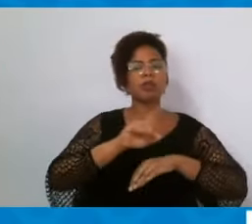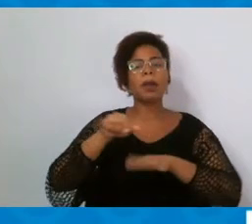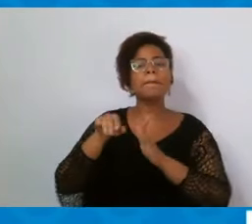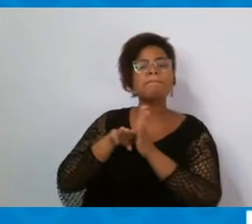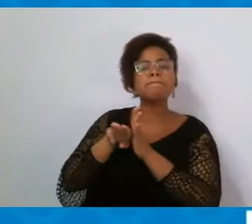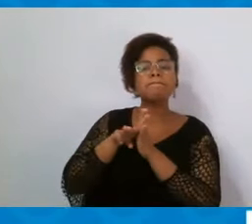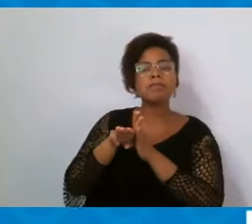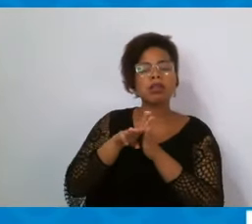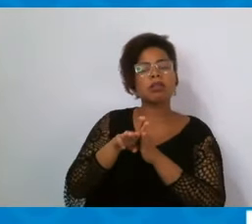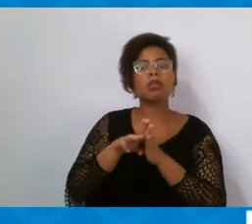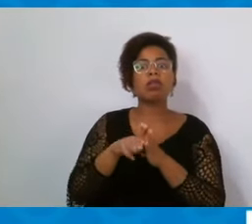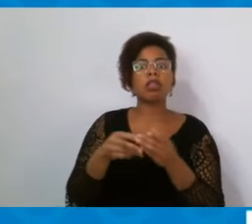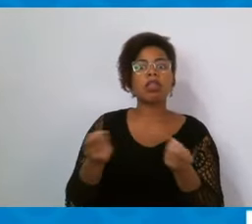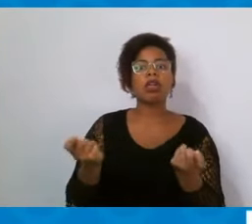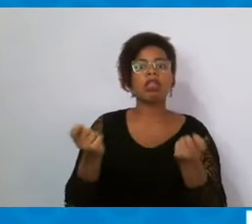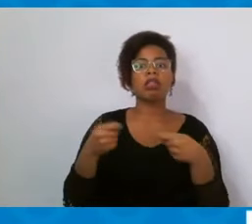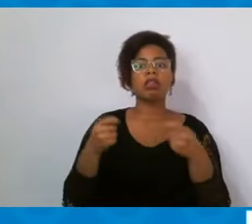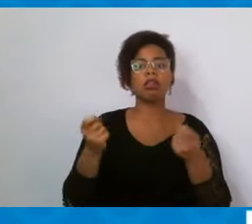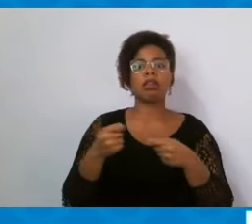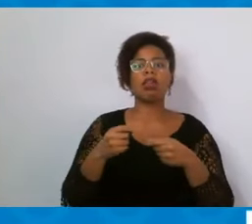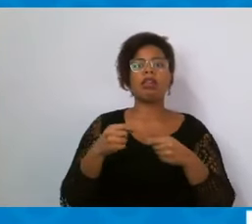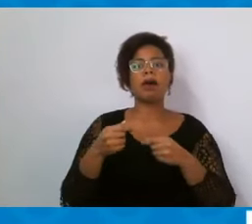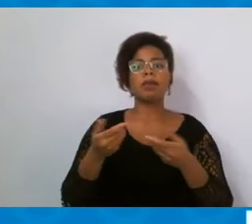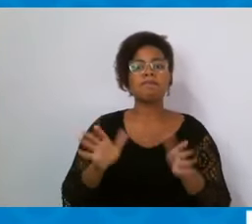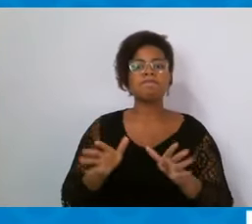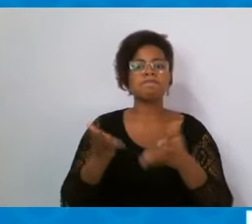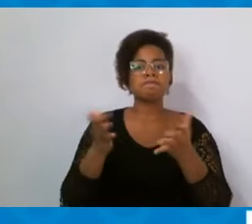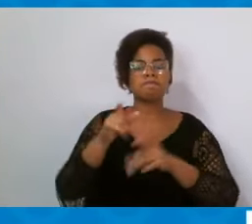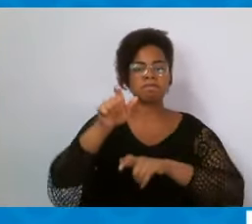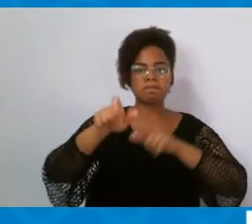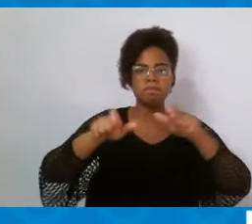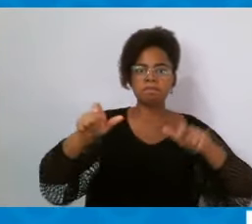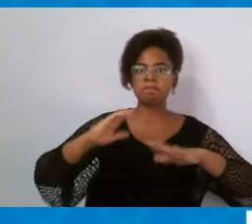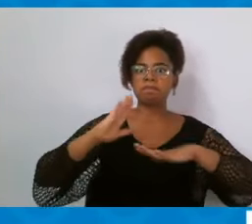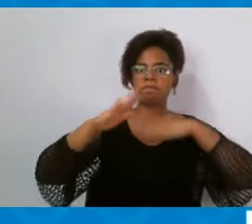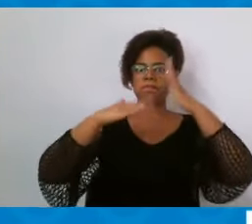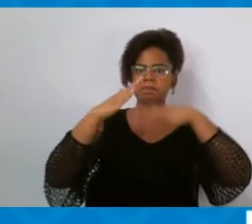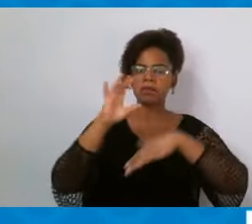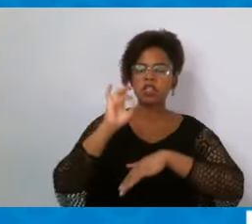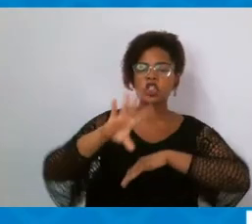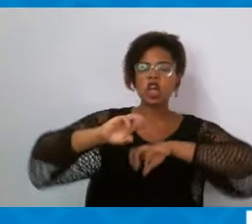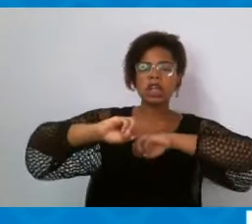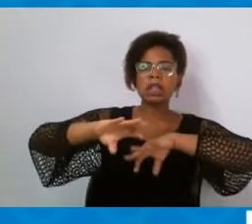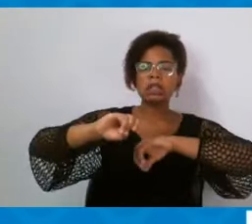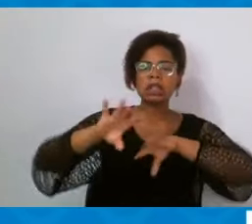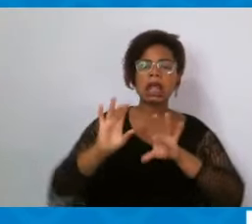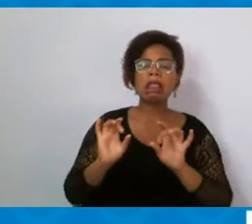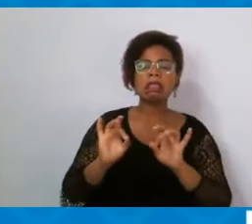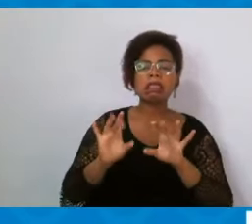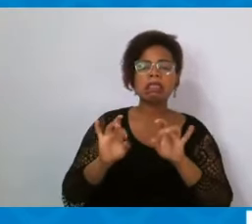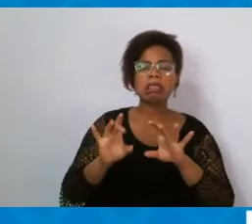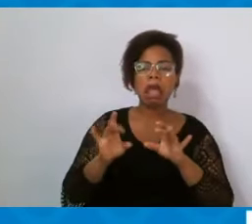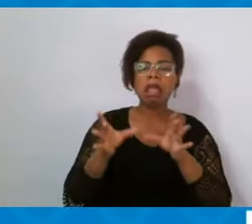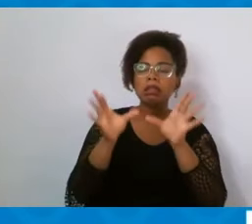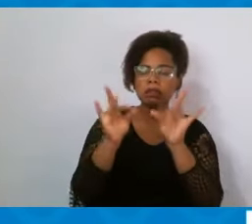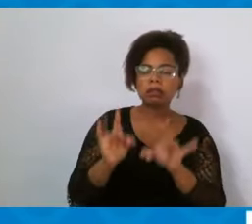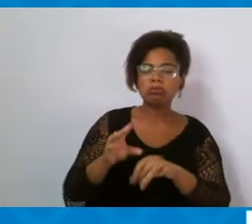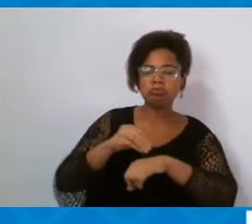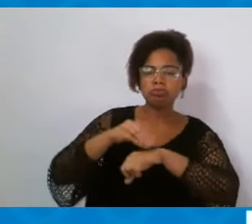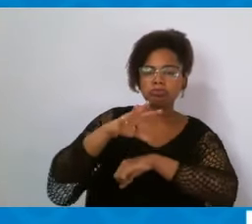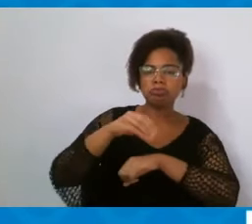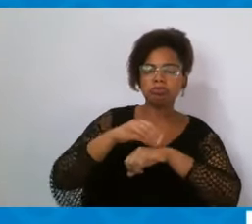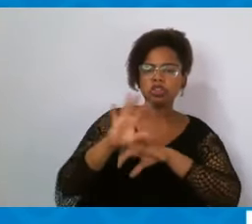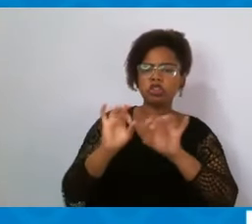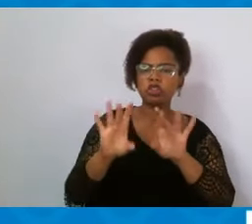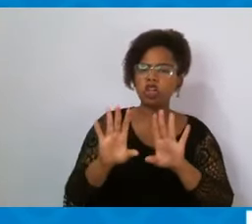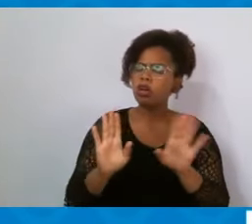aprendizagem, muito mais do que ensinar uma técnica. Mas muitas vezes as pessoas falam em desenvolvimento de projetos e fica uma